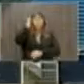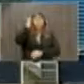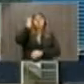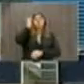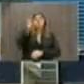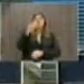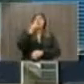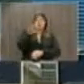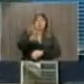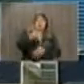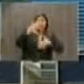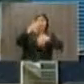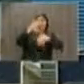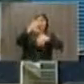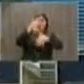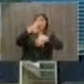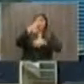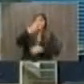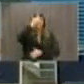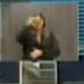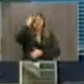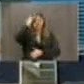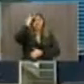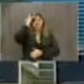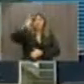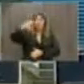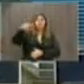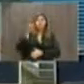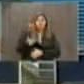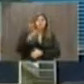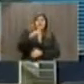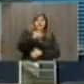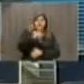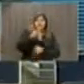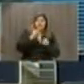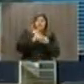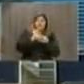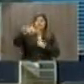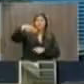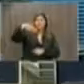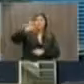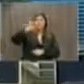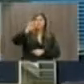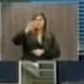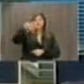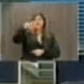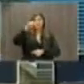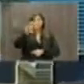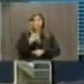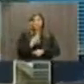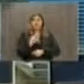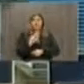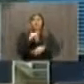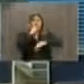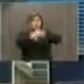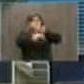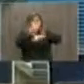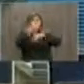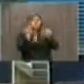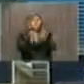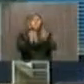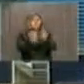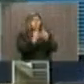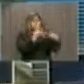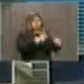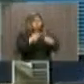o mapeamento da cidade de João Pessoa, é possível observar que tem bairros como Miramar, Brisamar, que tem um desenvolvimento humano igualitário até em